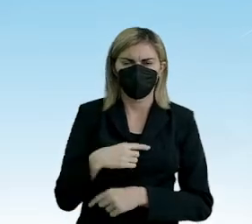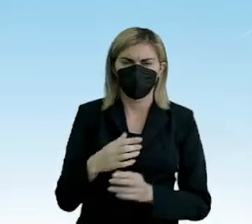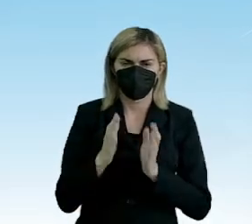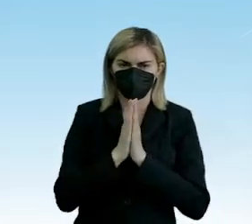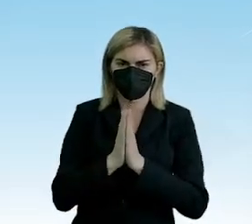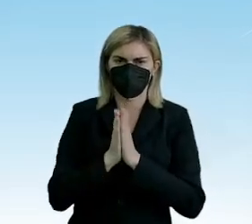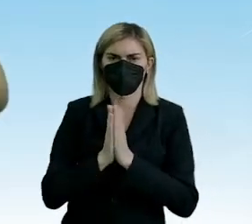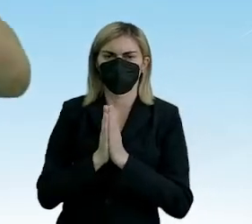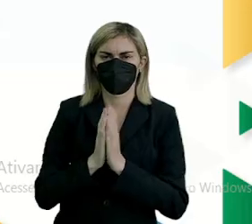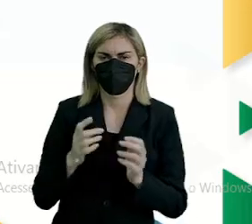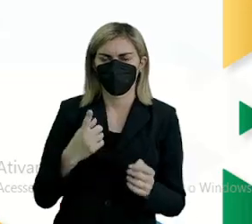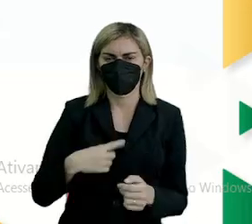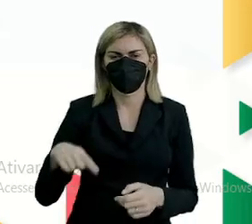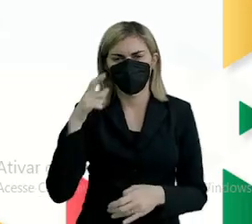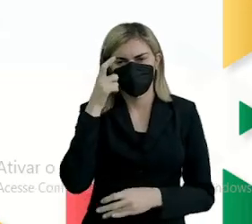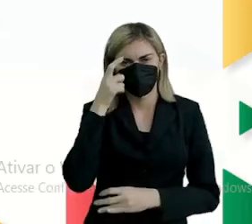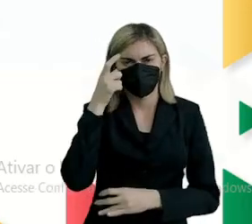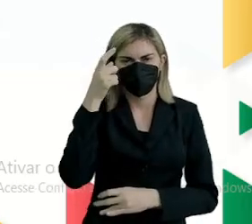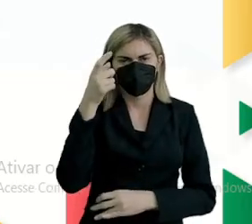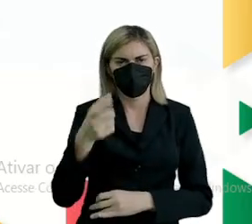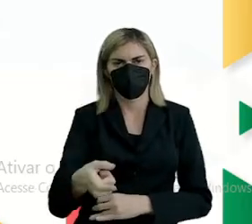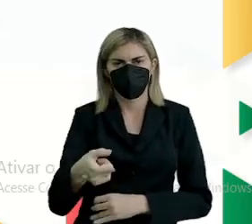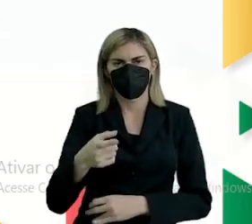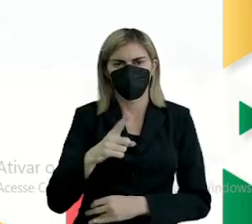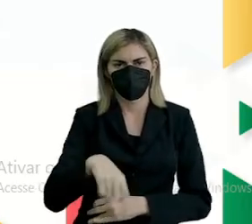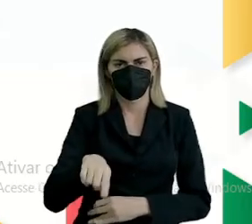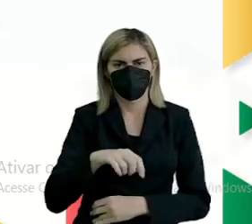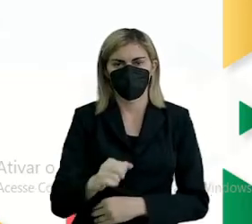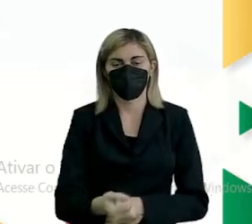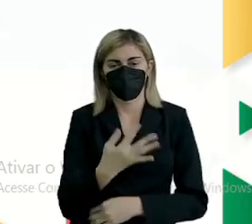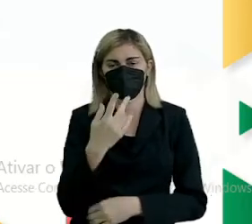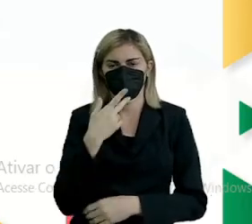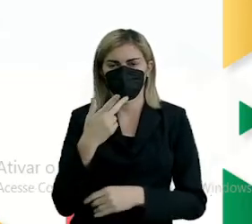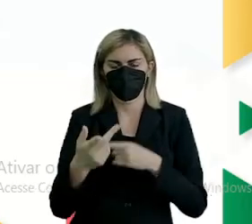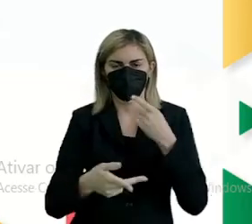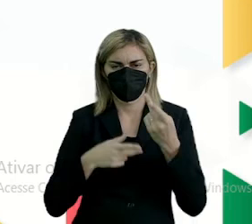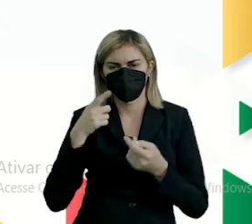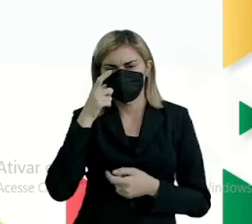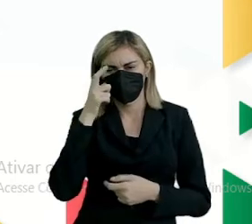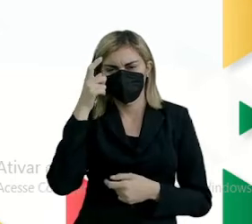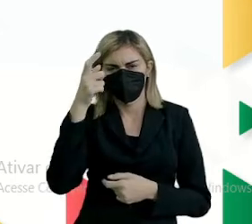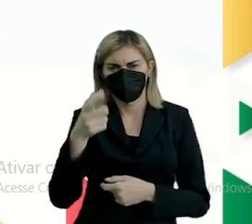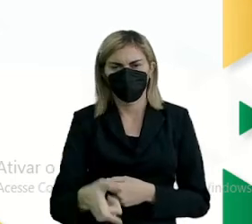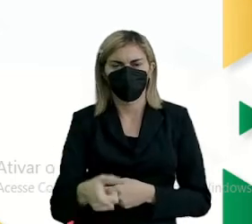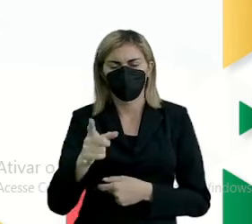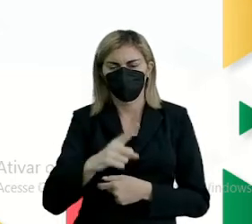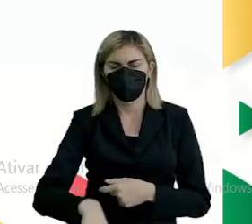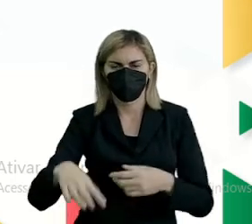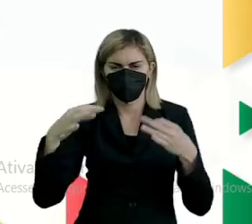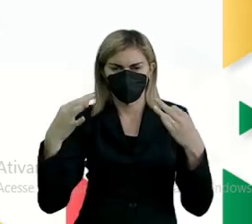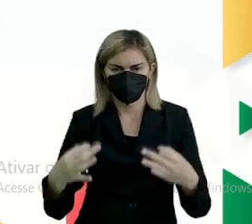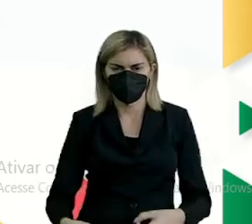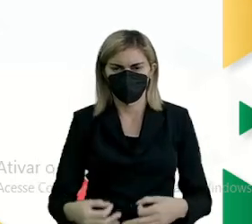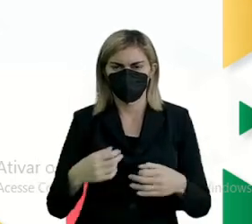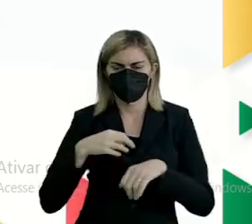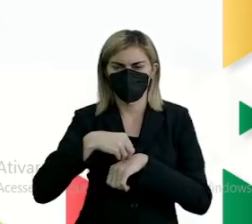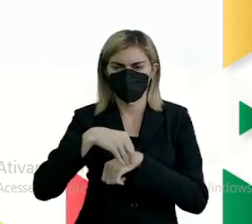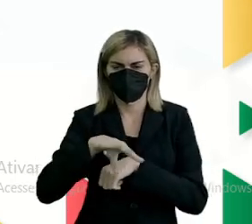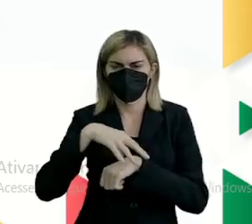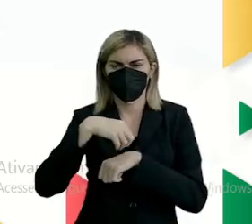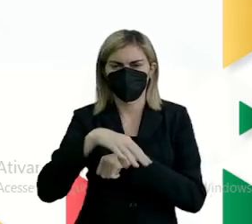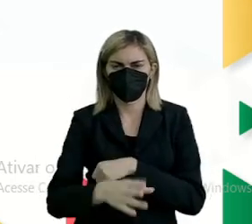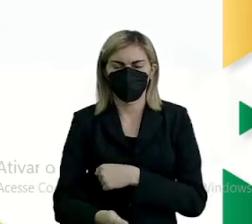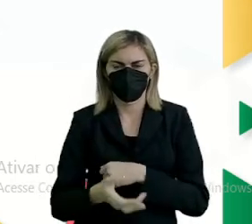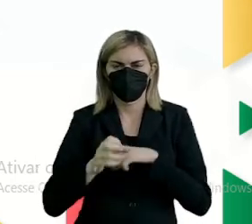favor, olha aí, a intencionalidade. Quando nós falamos de intencionalidade, é justamente a mensagem